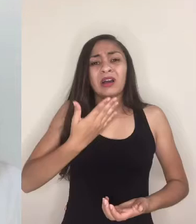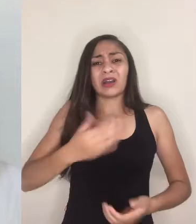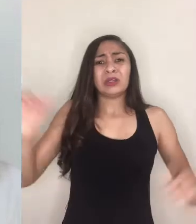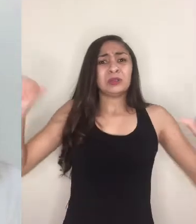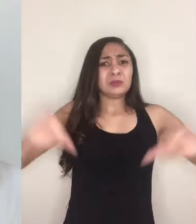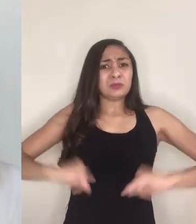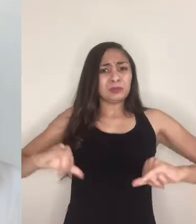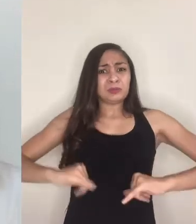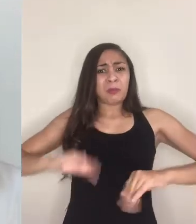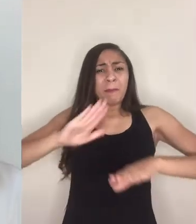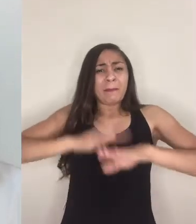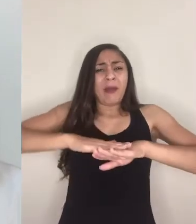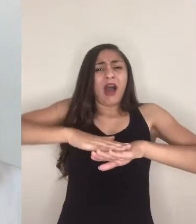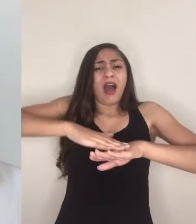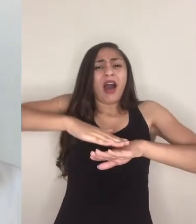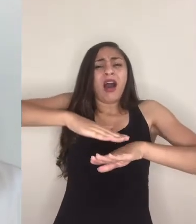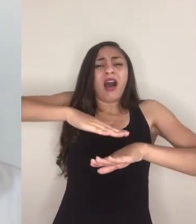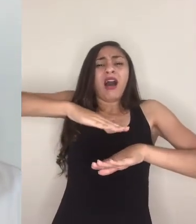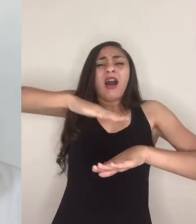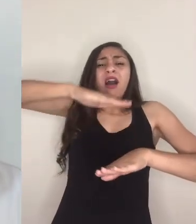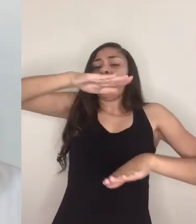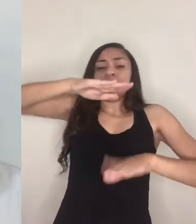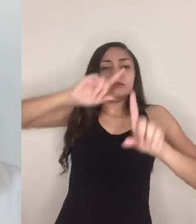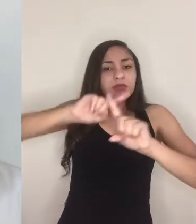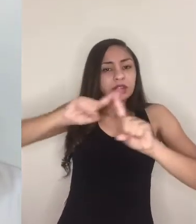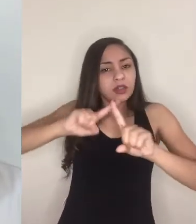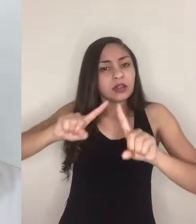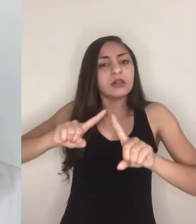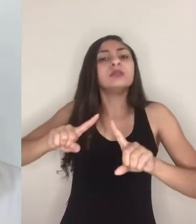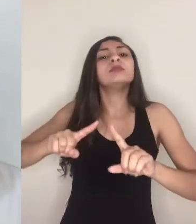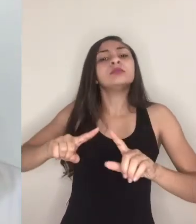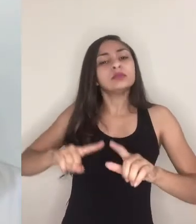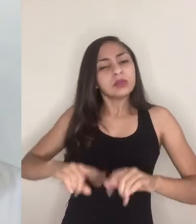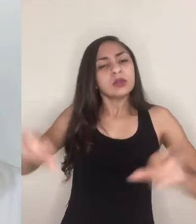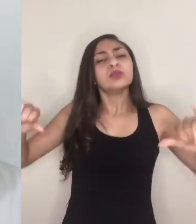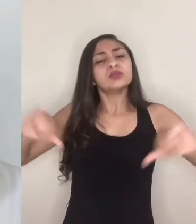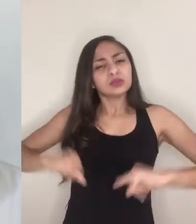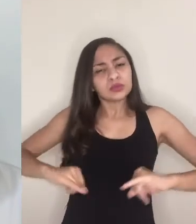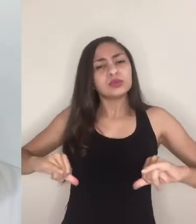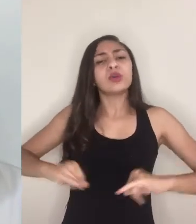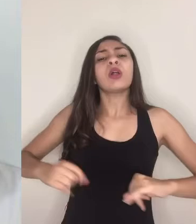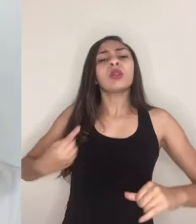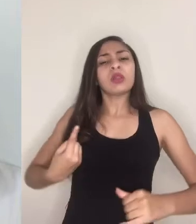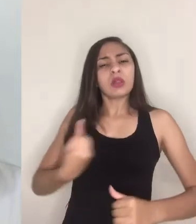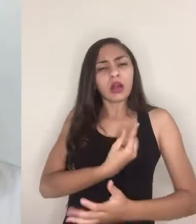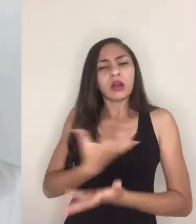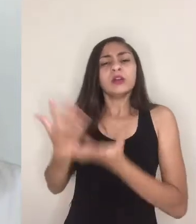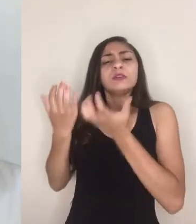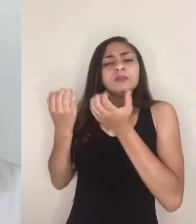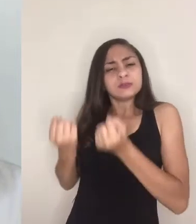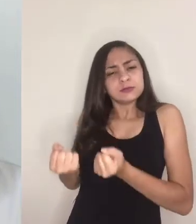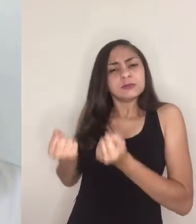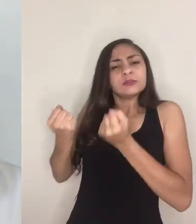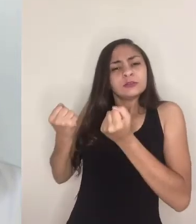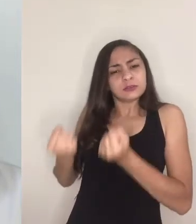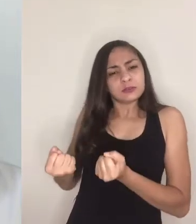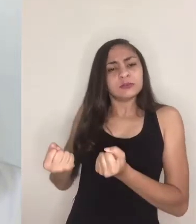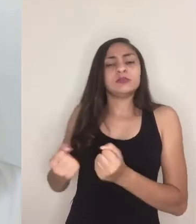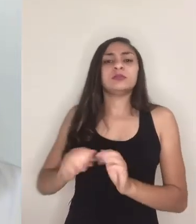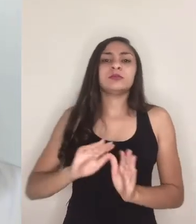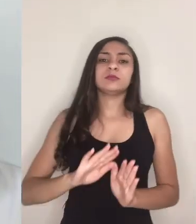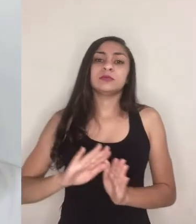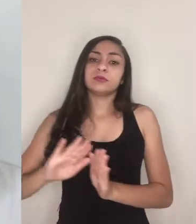além do que possamos suportar. 11ª lição: no silêncio de